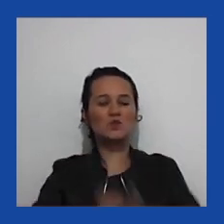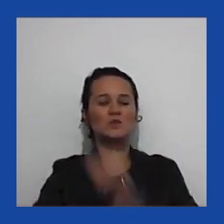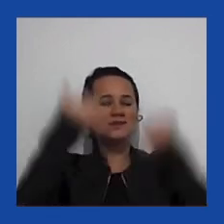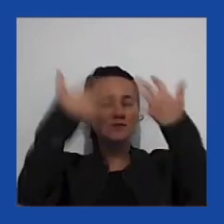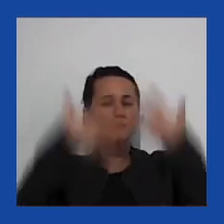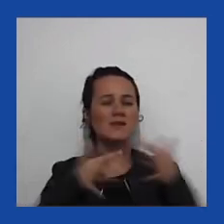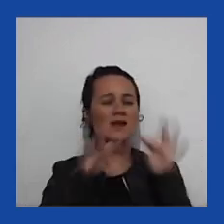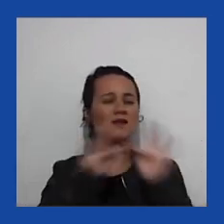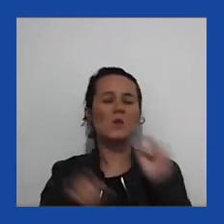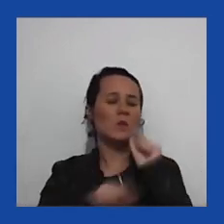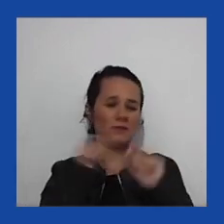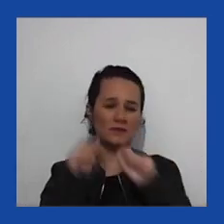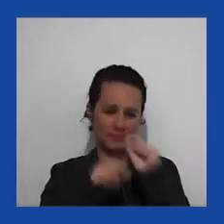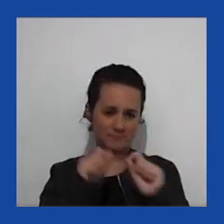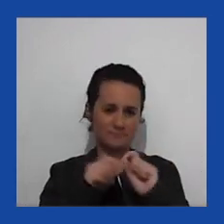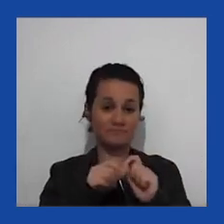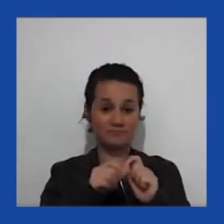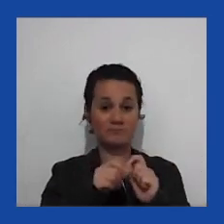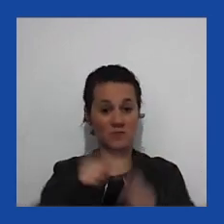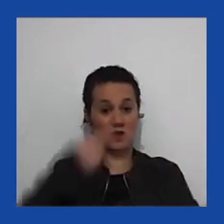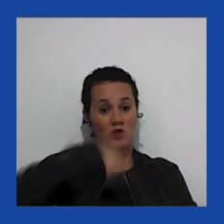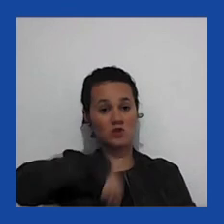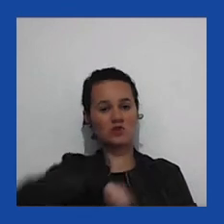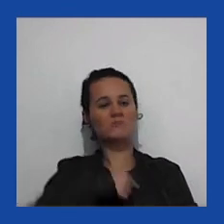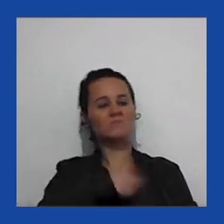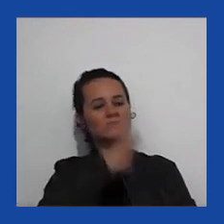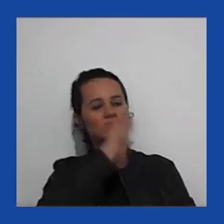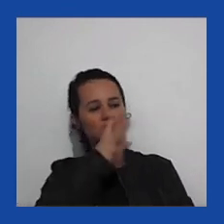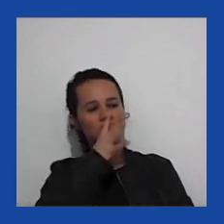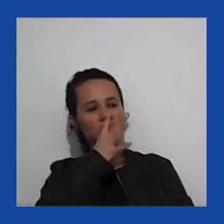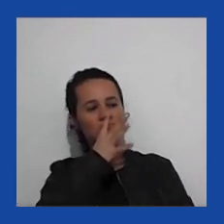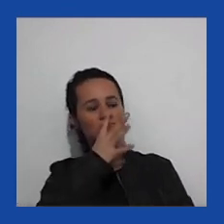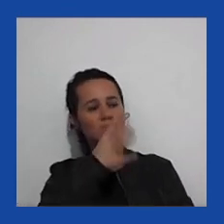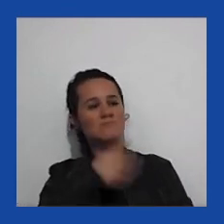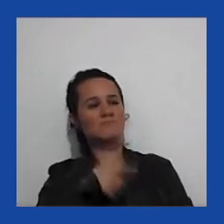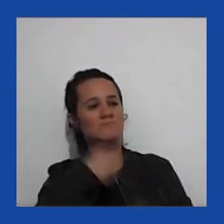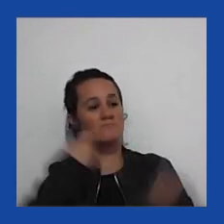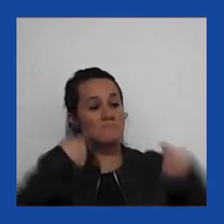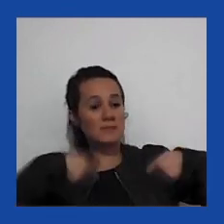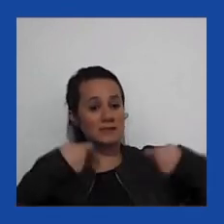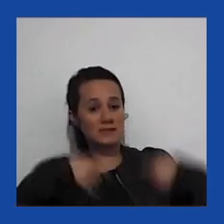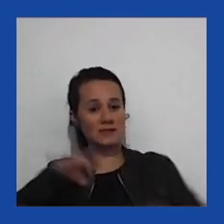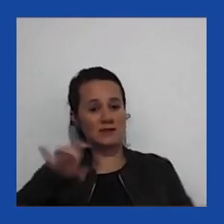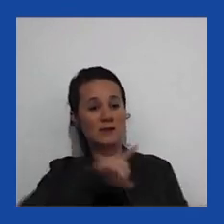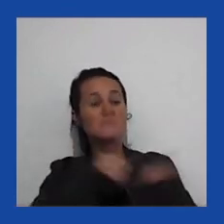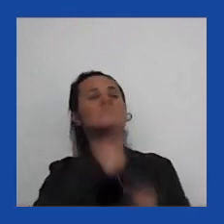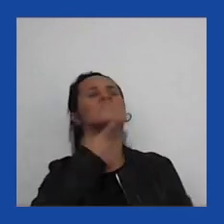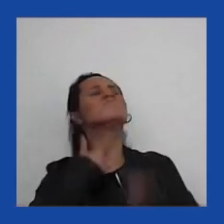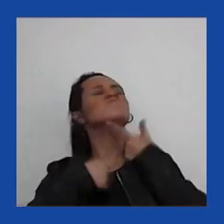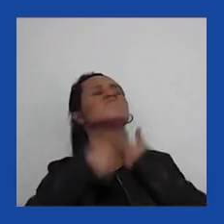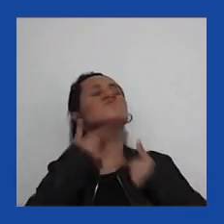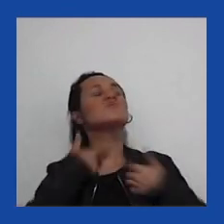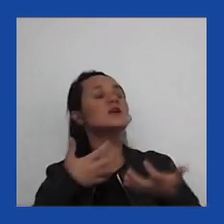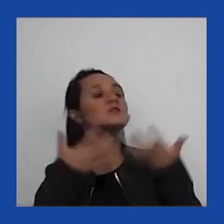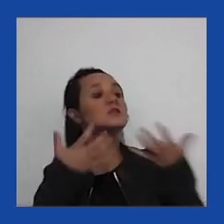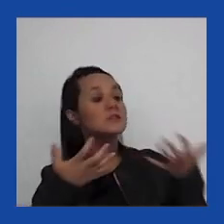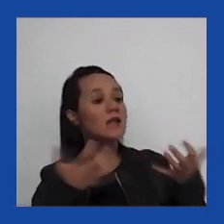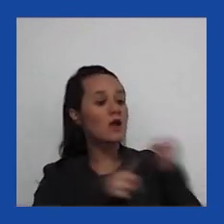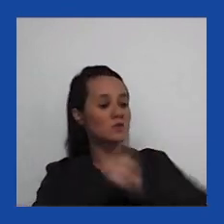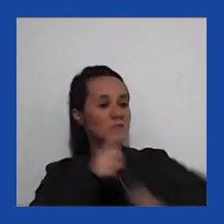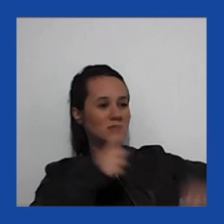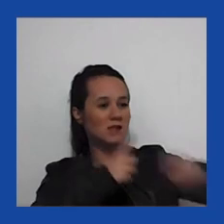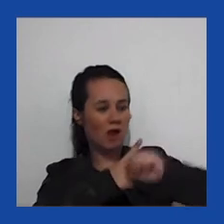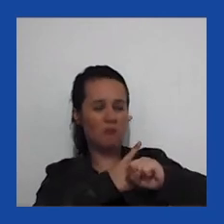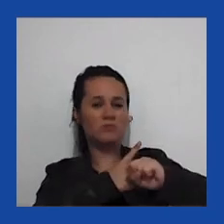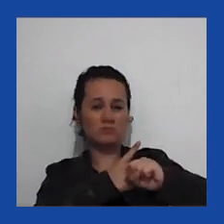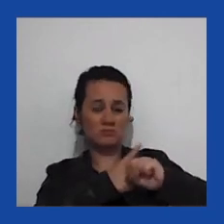o seguinte: precisamos ser inspiradores e propagadores de nossos desejos e ambições sociais